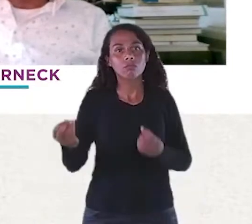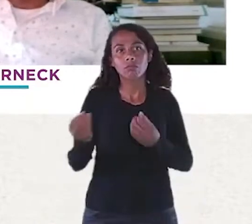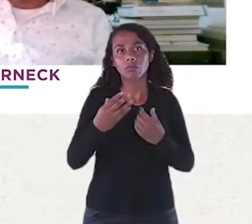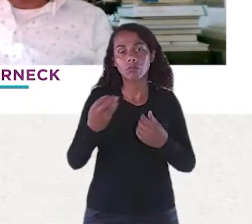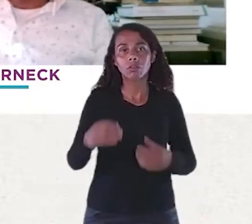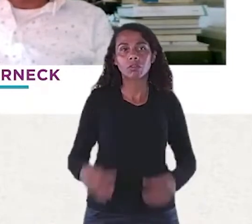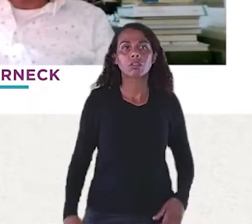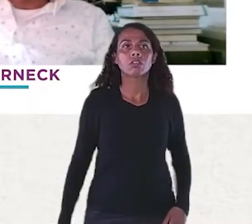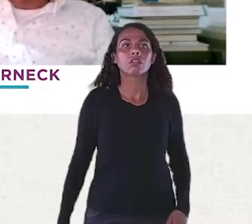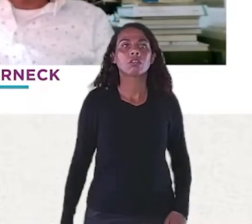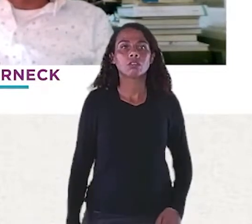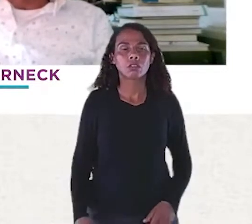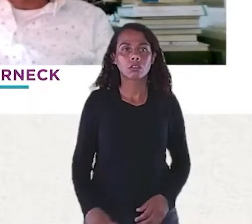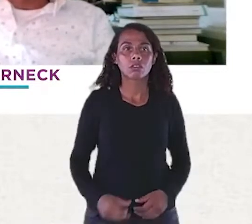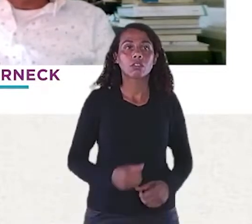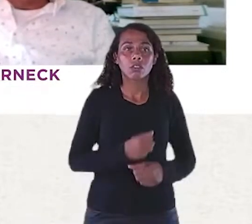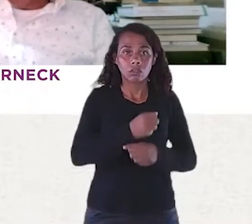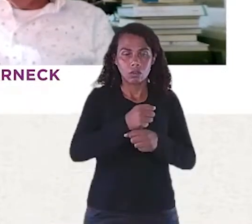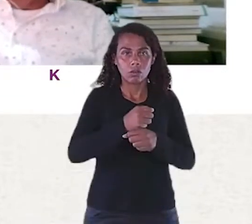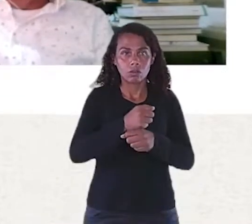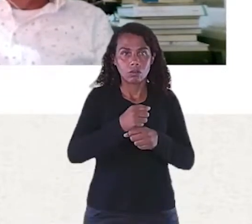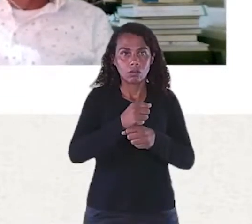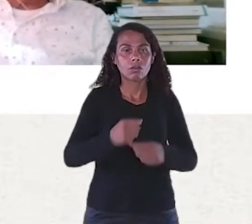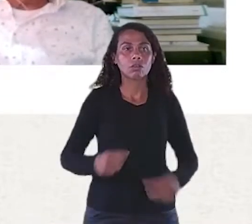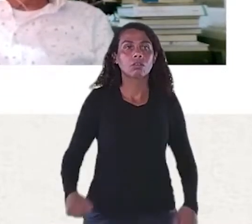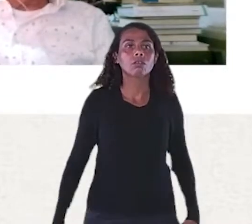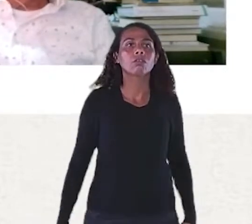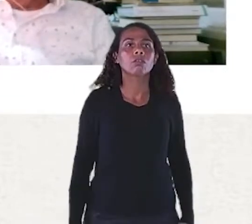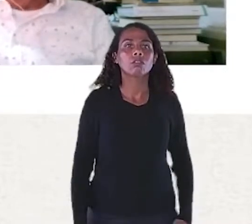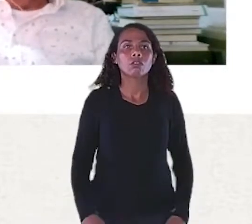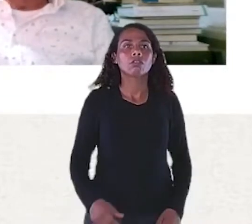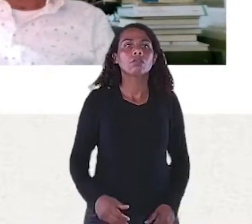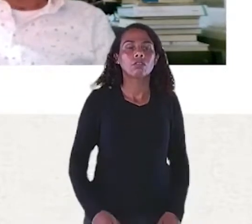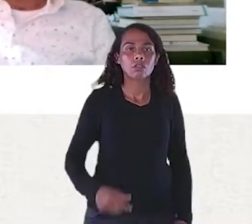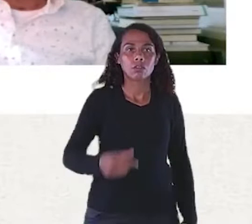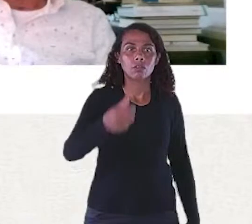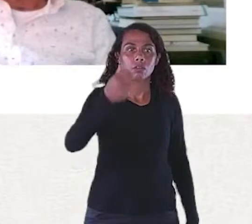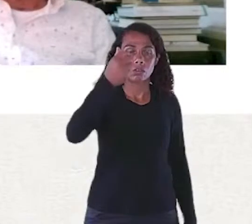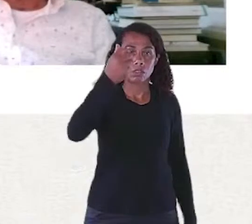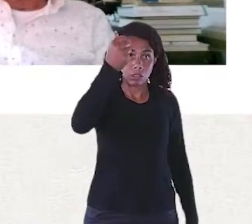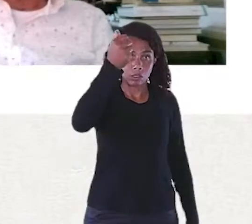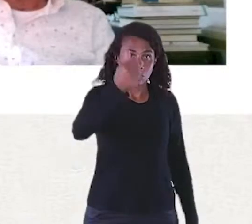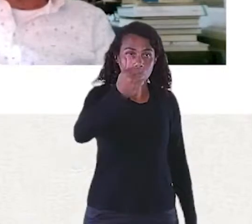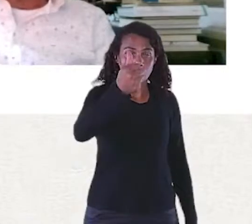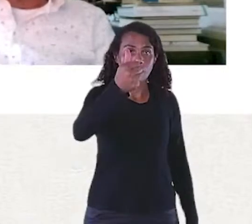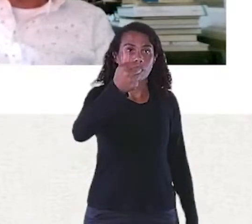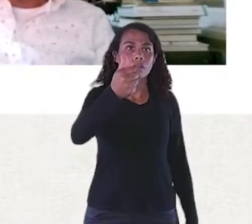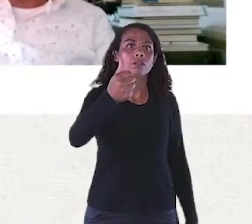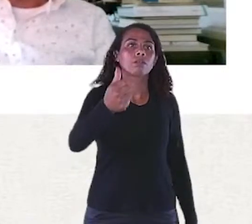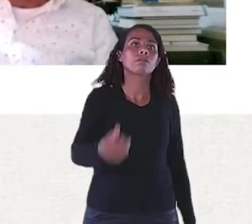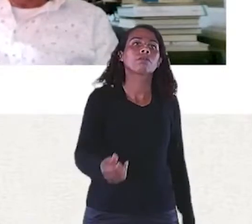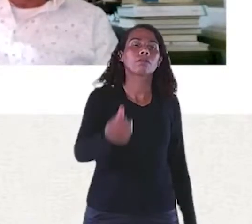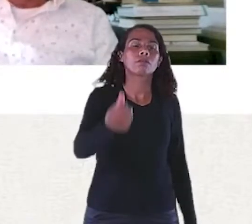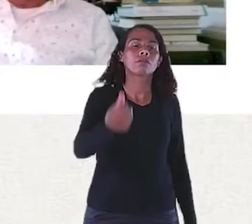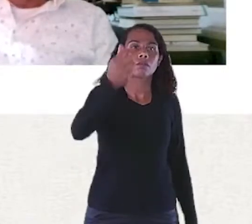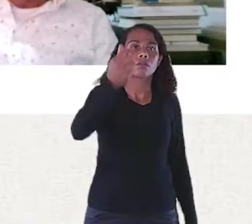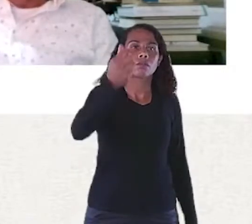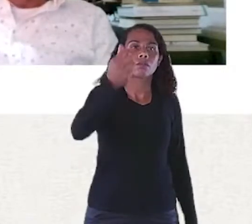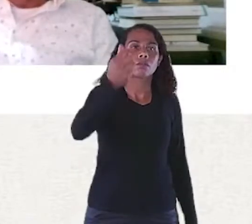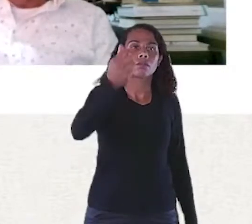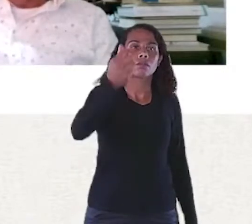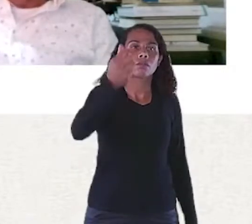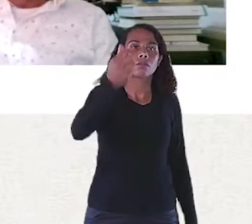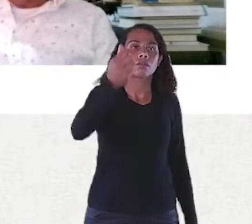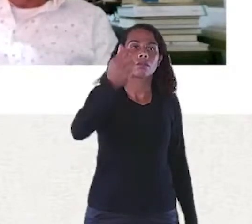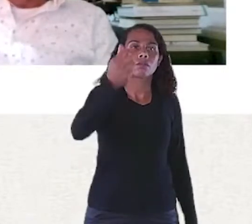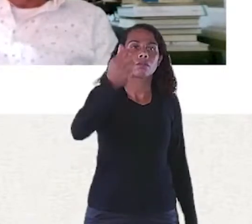morreu em dezembro de 92, em maio ele me mandou o último livro dele, que foi um livro que o Dalton